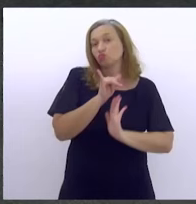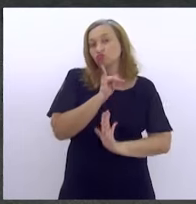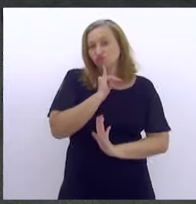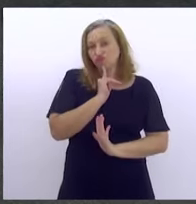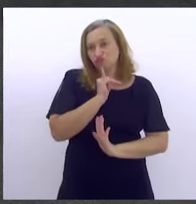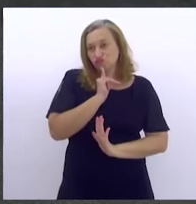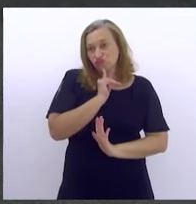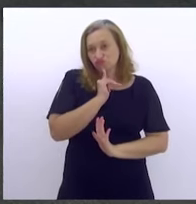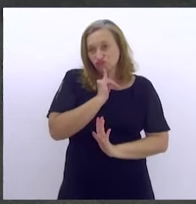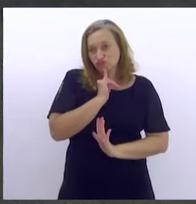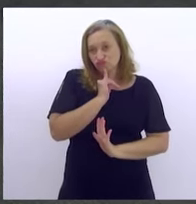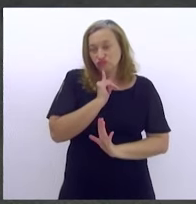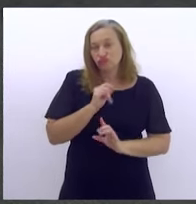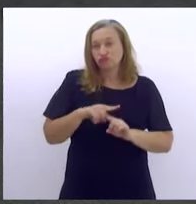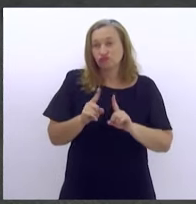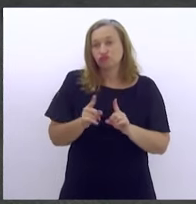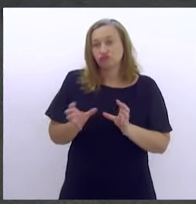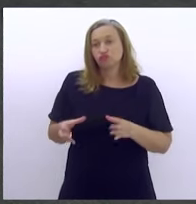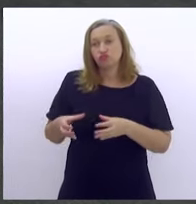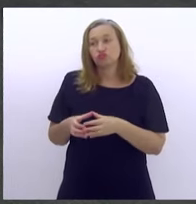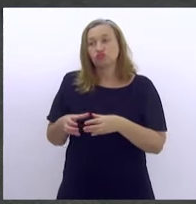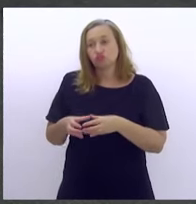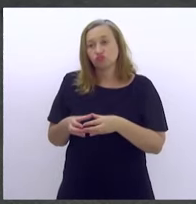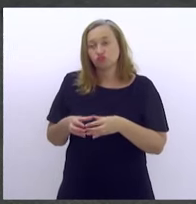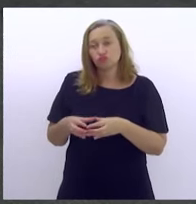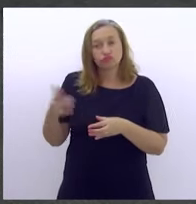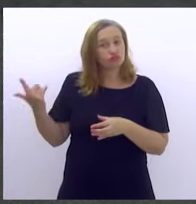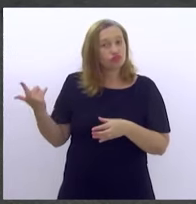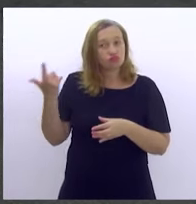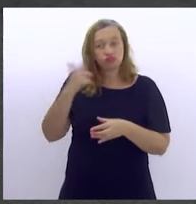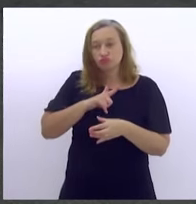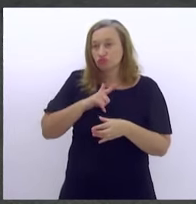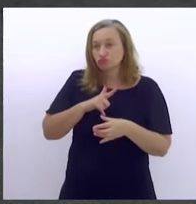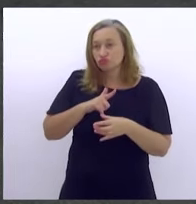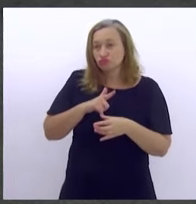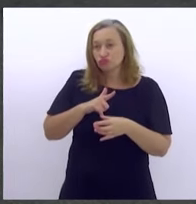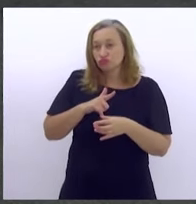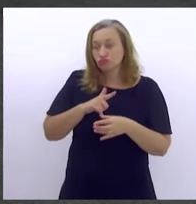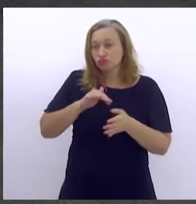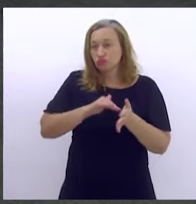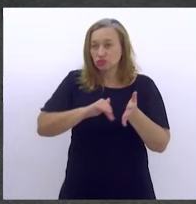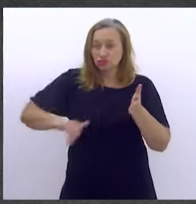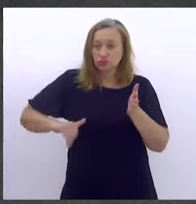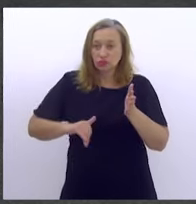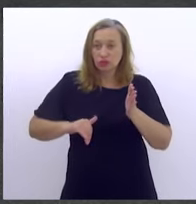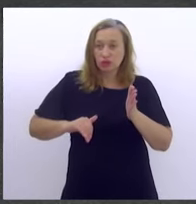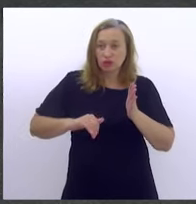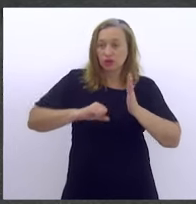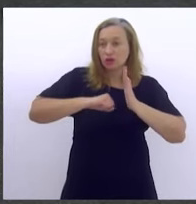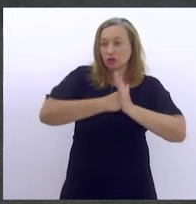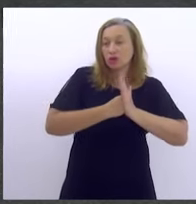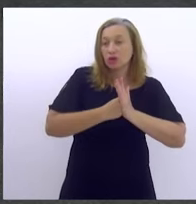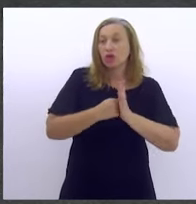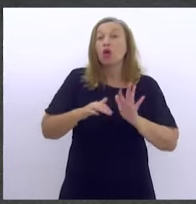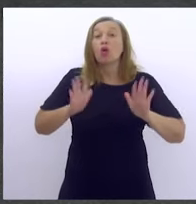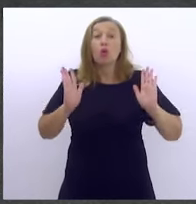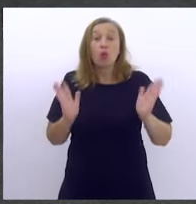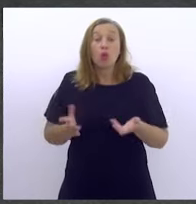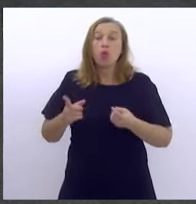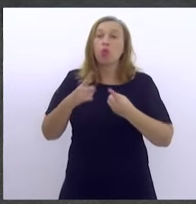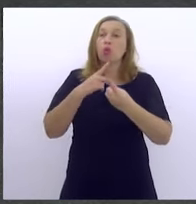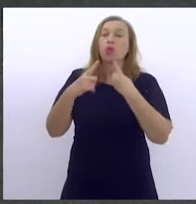lamentavelmente, a oposição não conseguiu garantir a derrubada do veto. Hoje, tem um